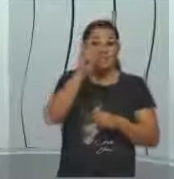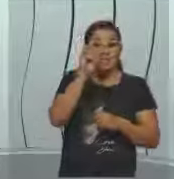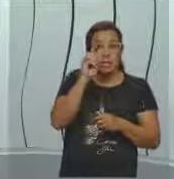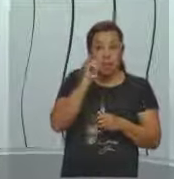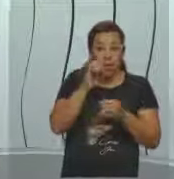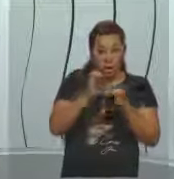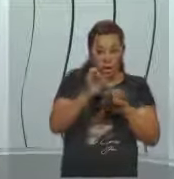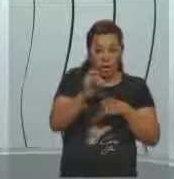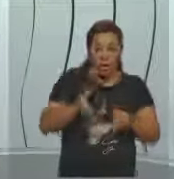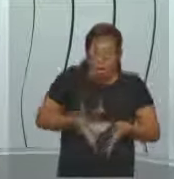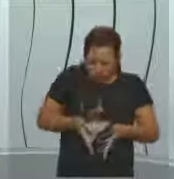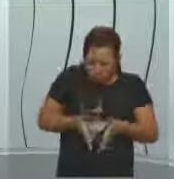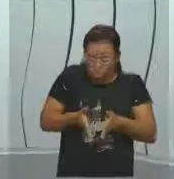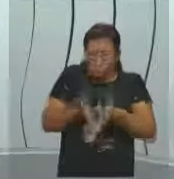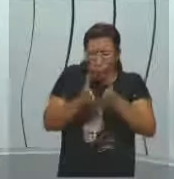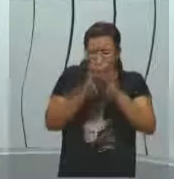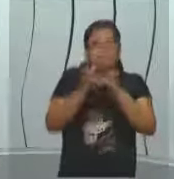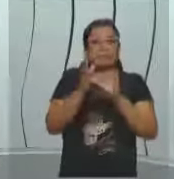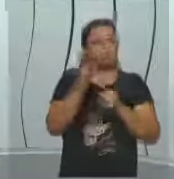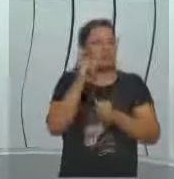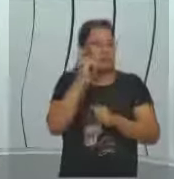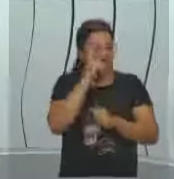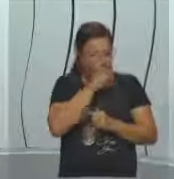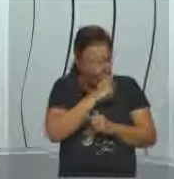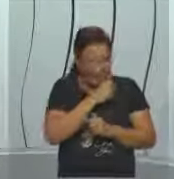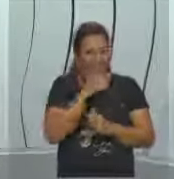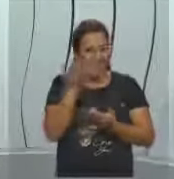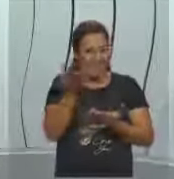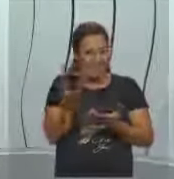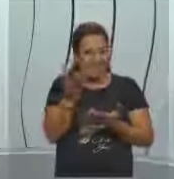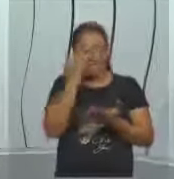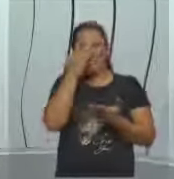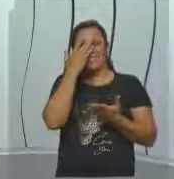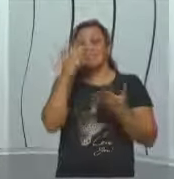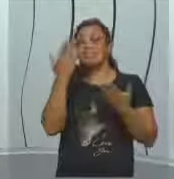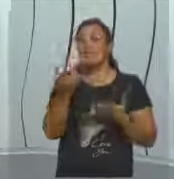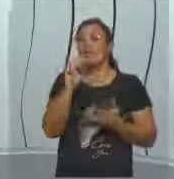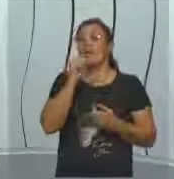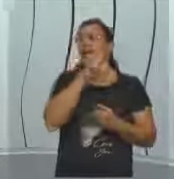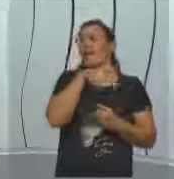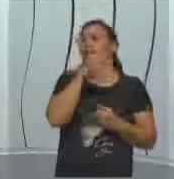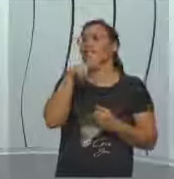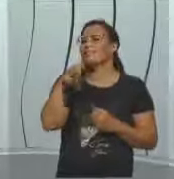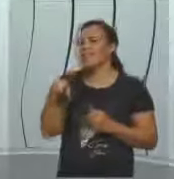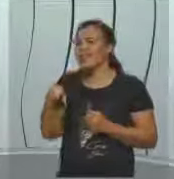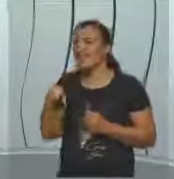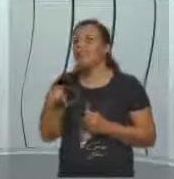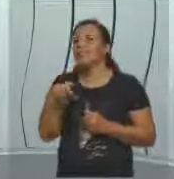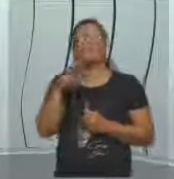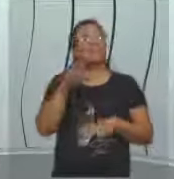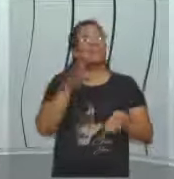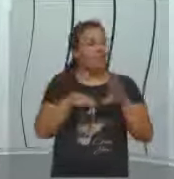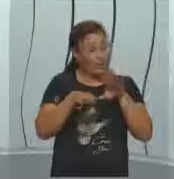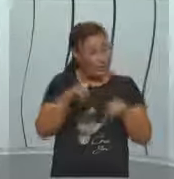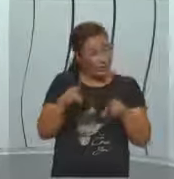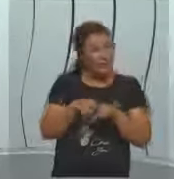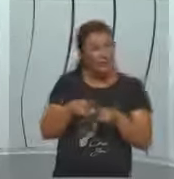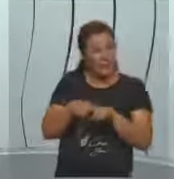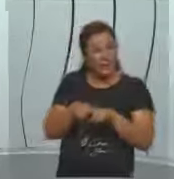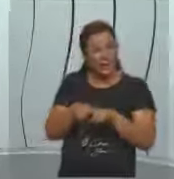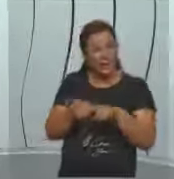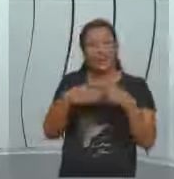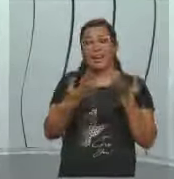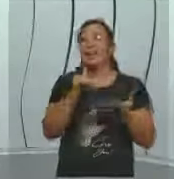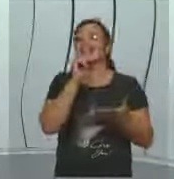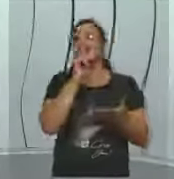metros de comprimento, seria bem mais difícil, não é? Então a resistência elétrica, ela depende de alguns fatores. Um deles